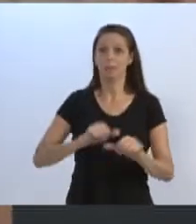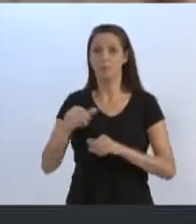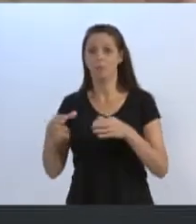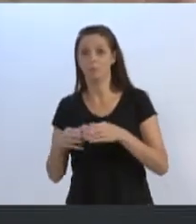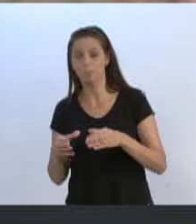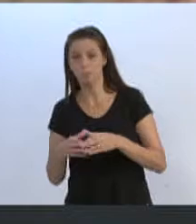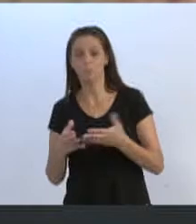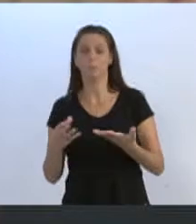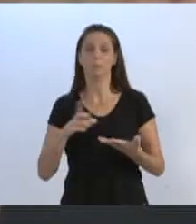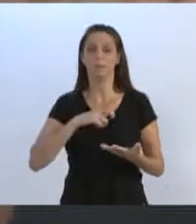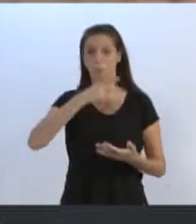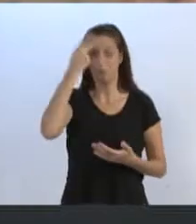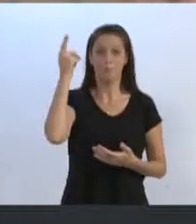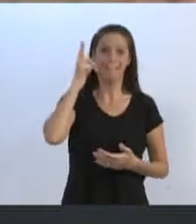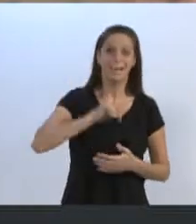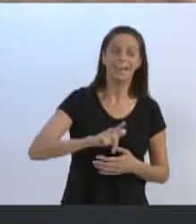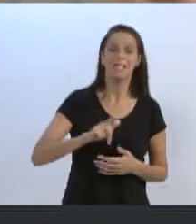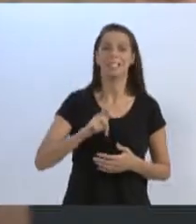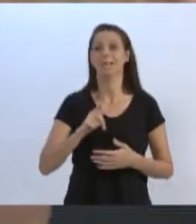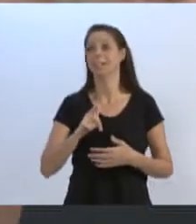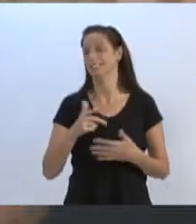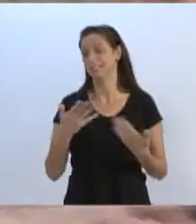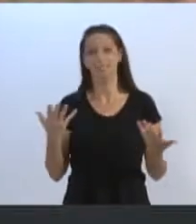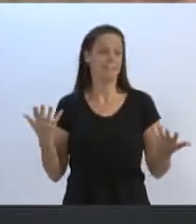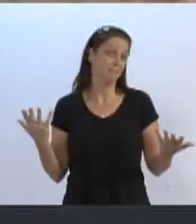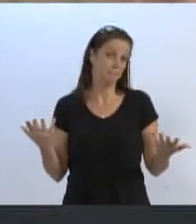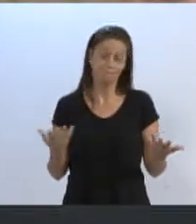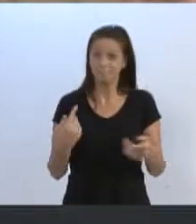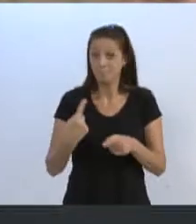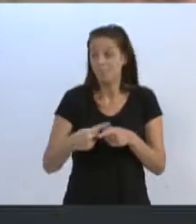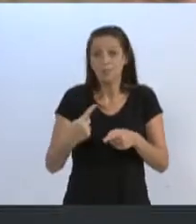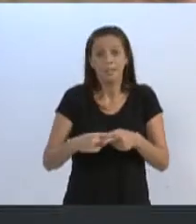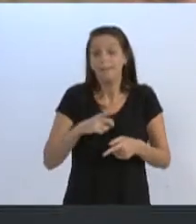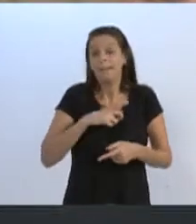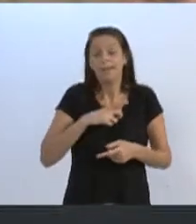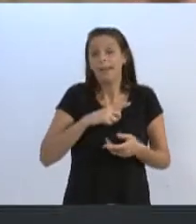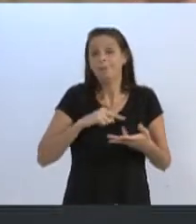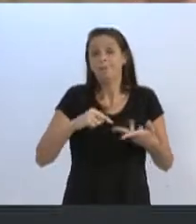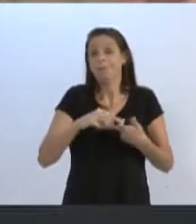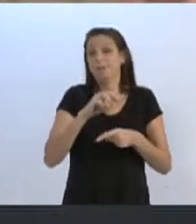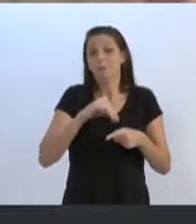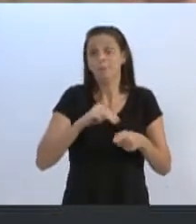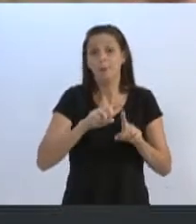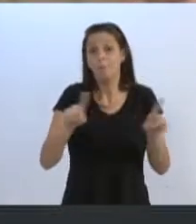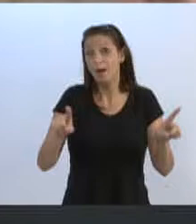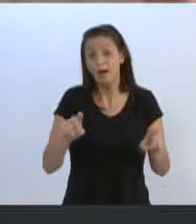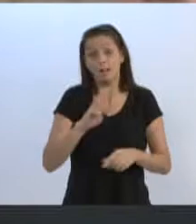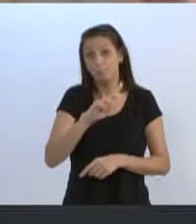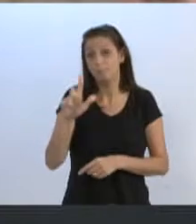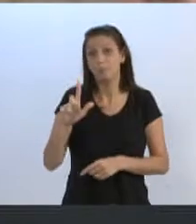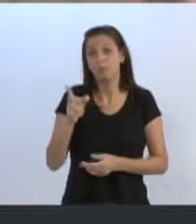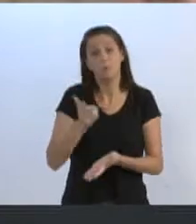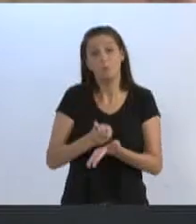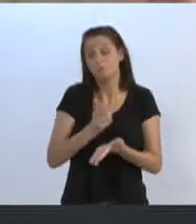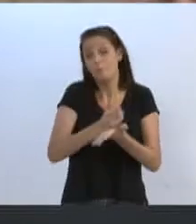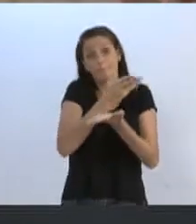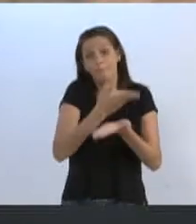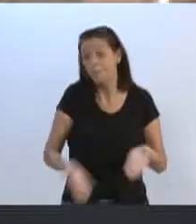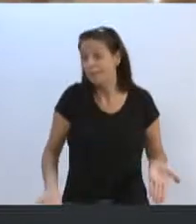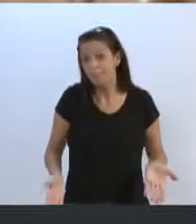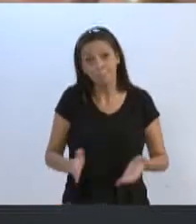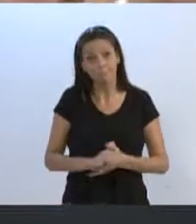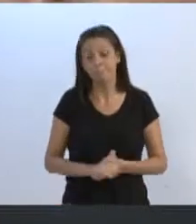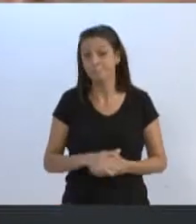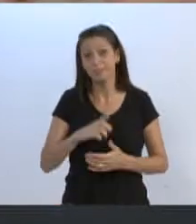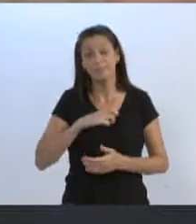que vem, que ganha eleição em cima de um número, que ganha eleição em cima de um time, de um monte de coisa. Mas Blumenau continua desprestigiada. E isso tem